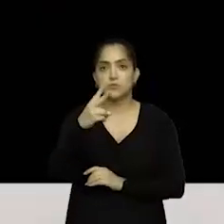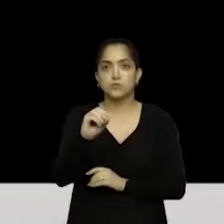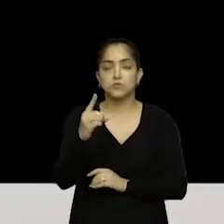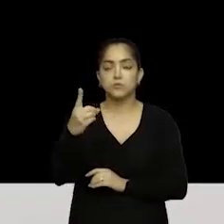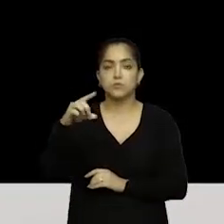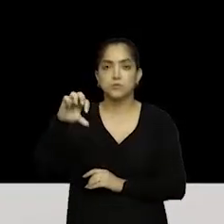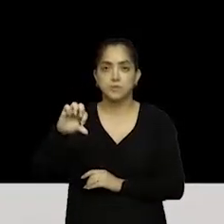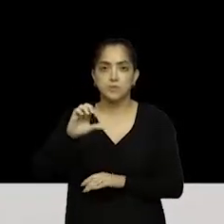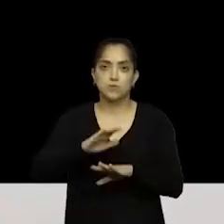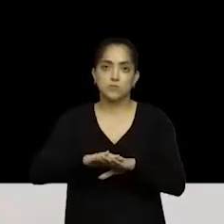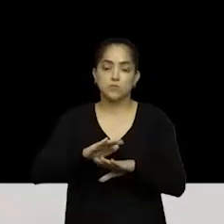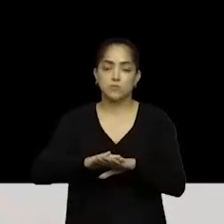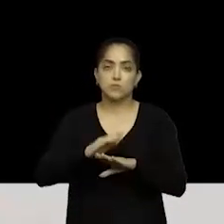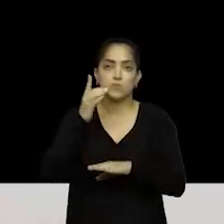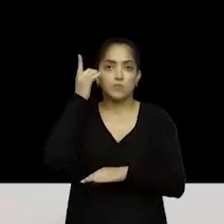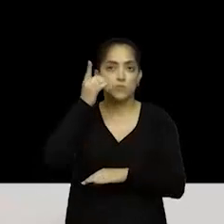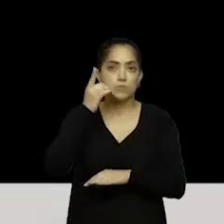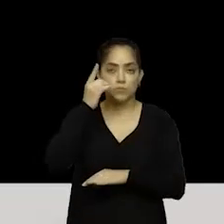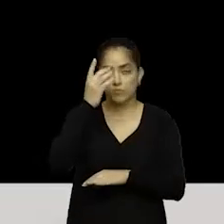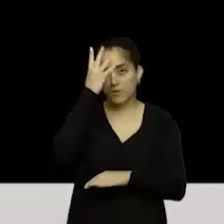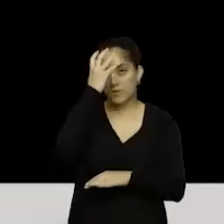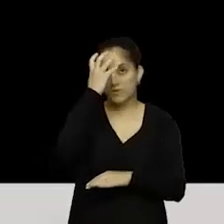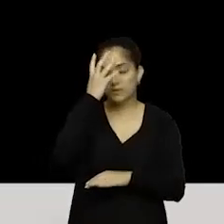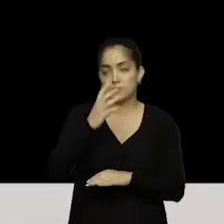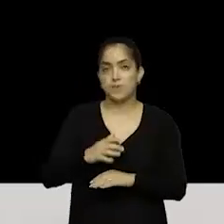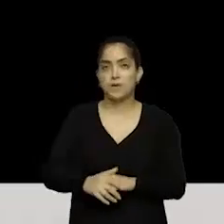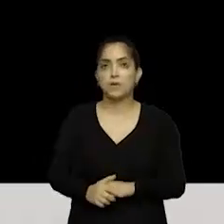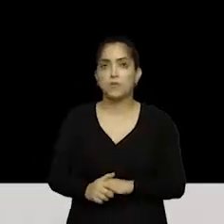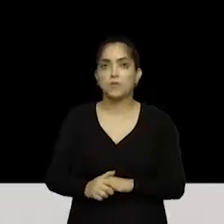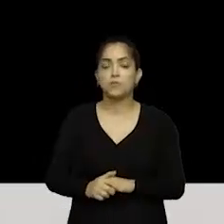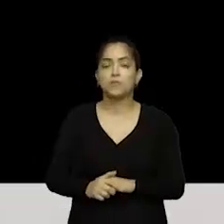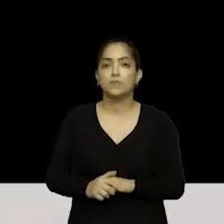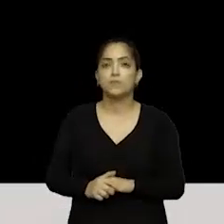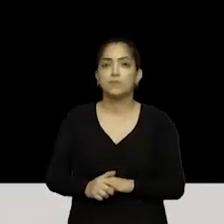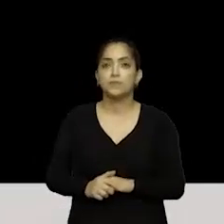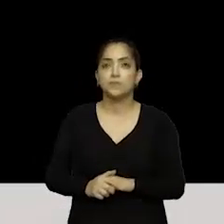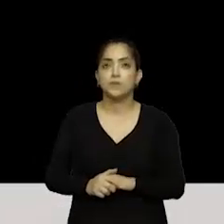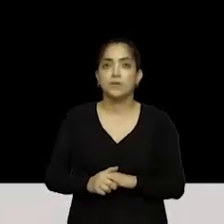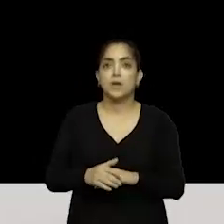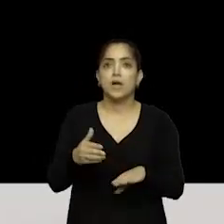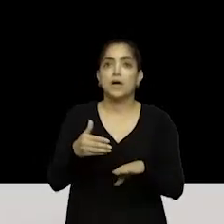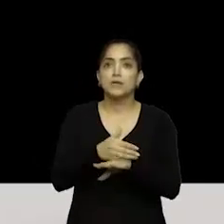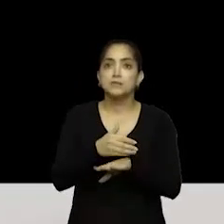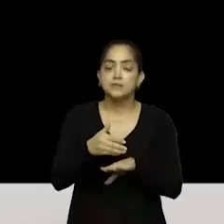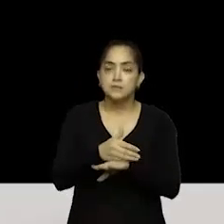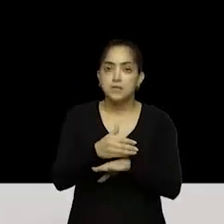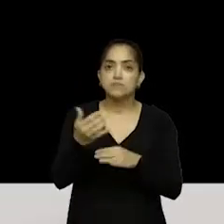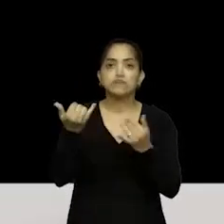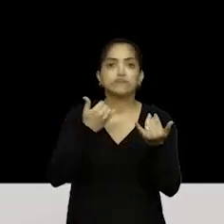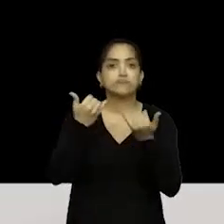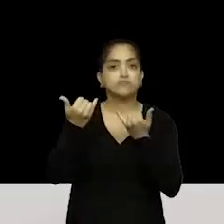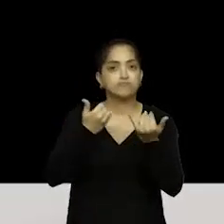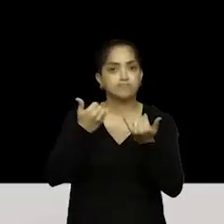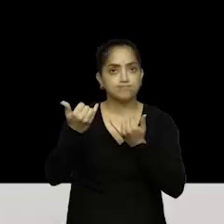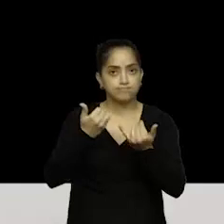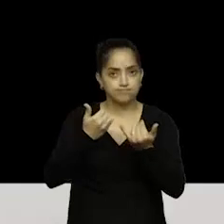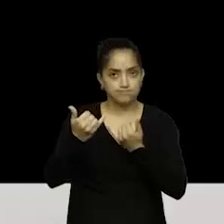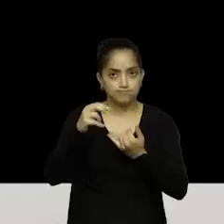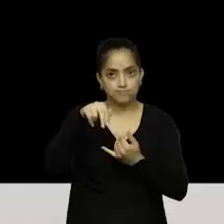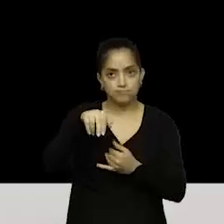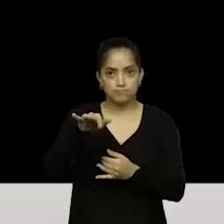385.9/2019, autor deputado Ismael dos Santos, dispõe sobre o acesso de informação de notas